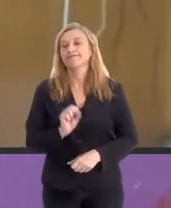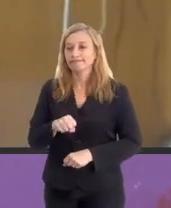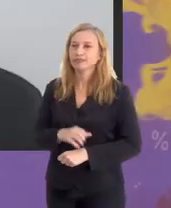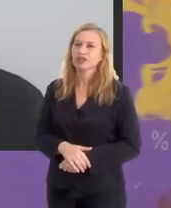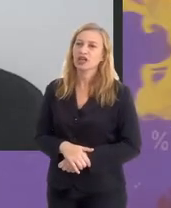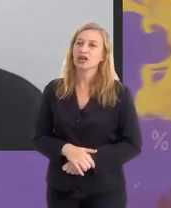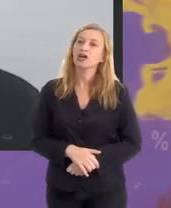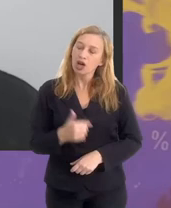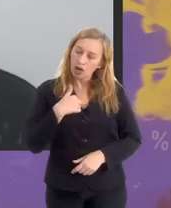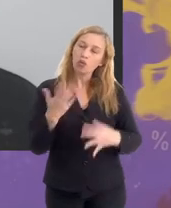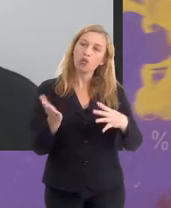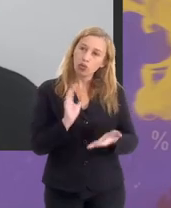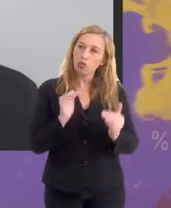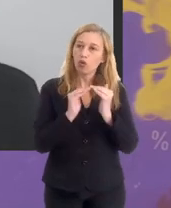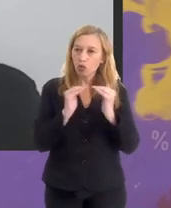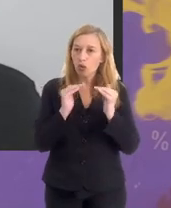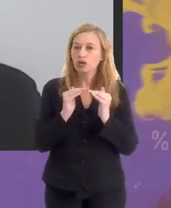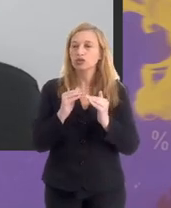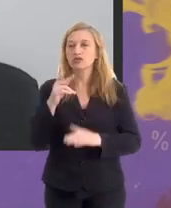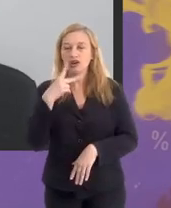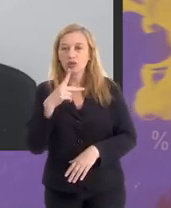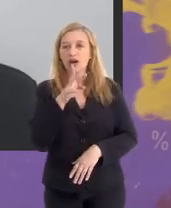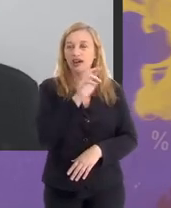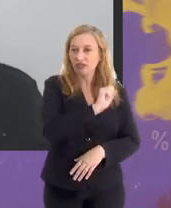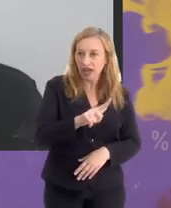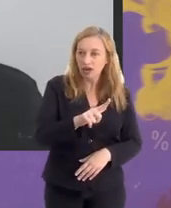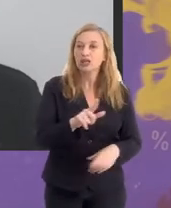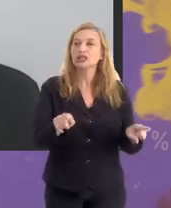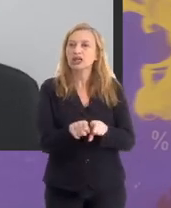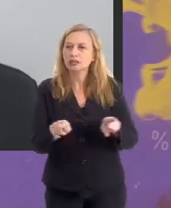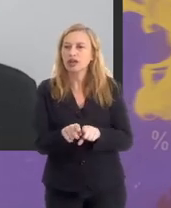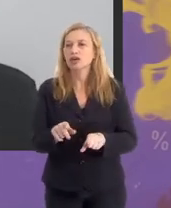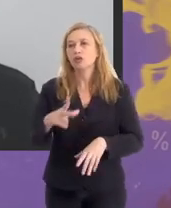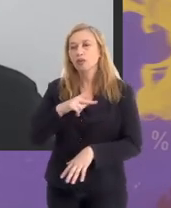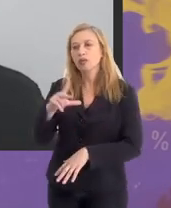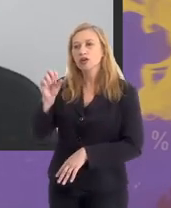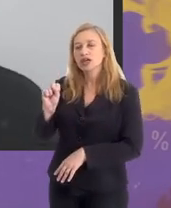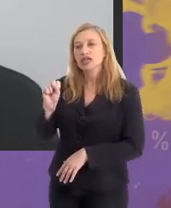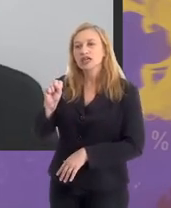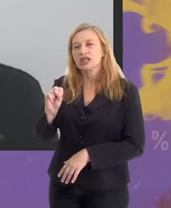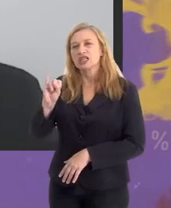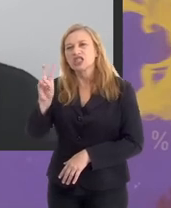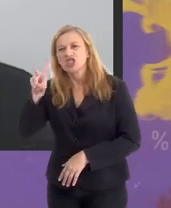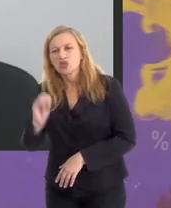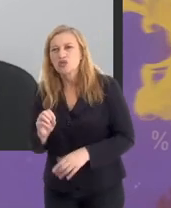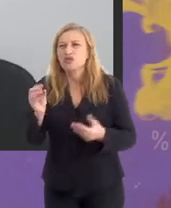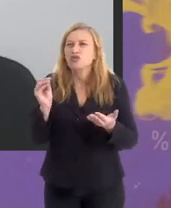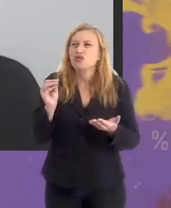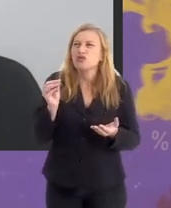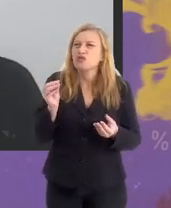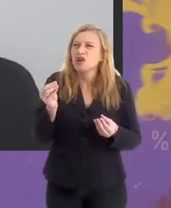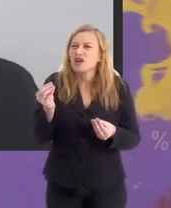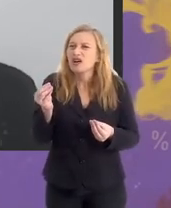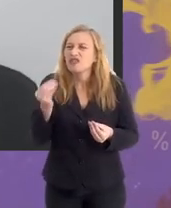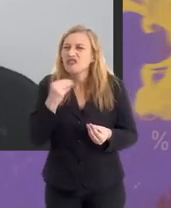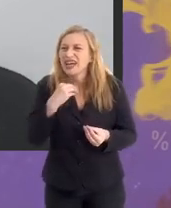dela certeza eu eu concordo plenamente com o que disse o Rafael e também comprar Silvio Isso